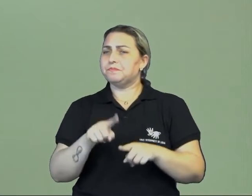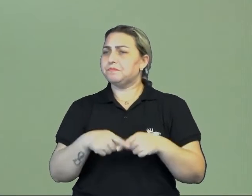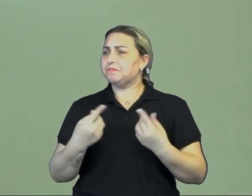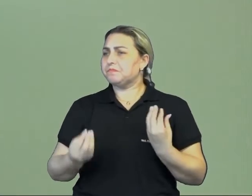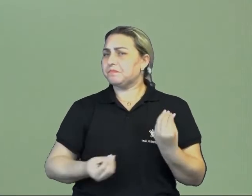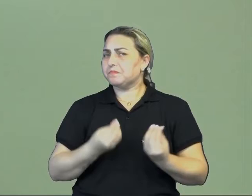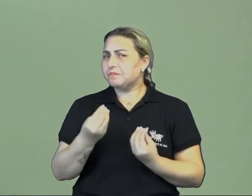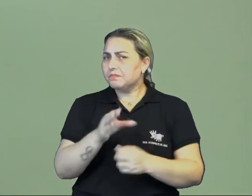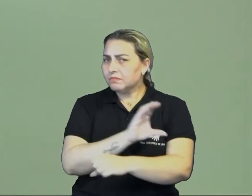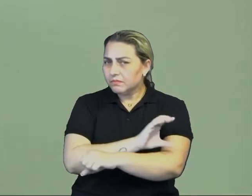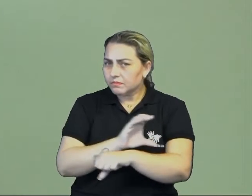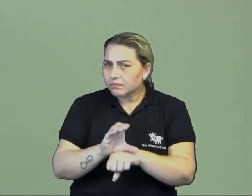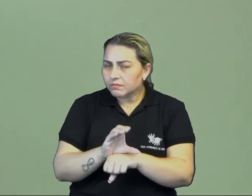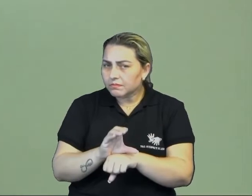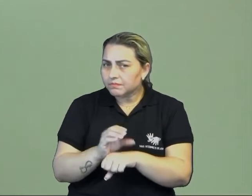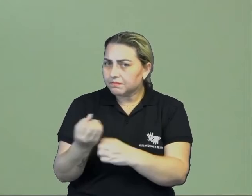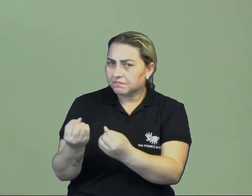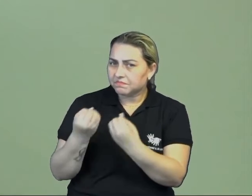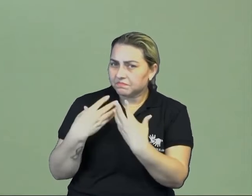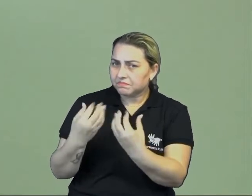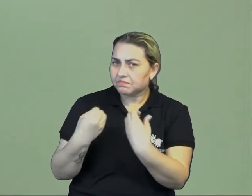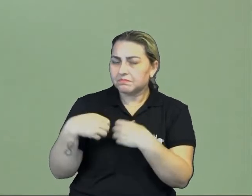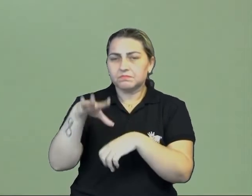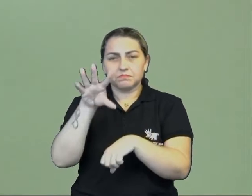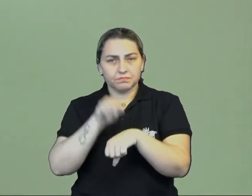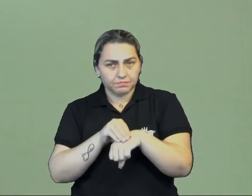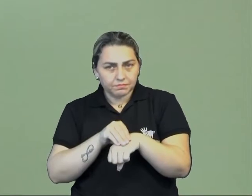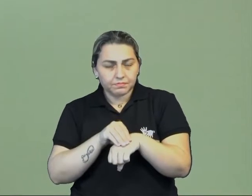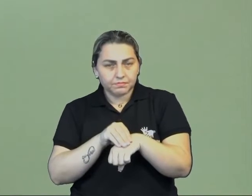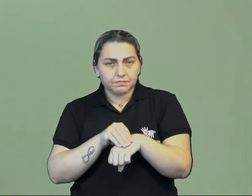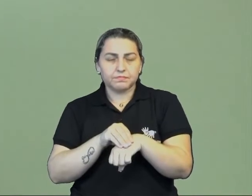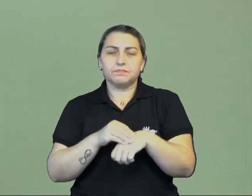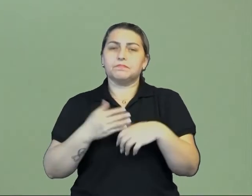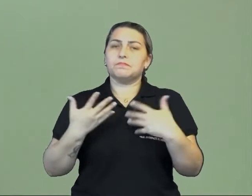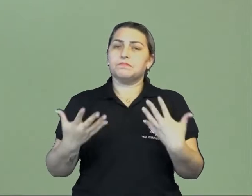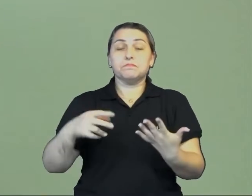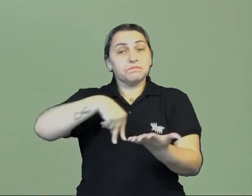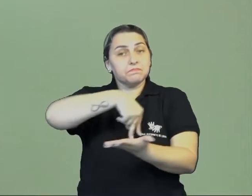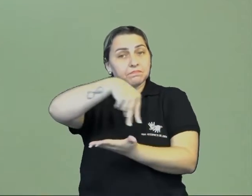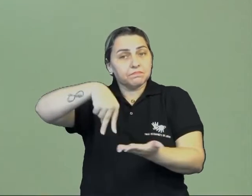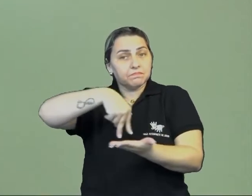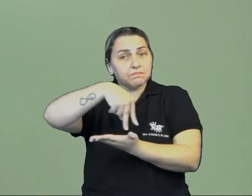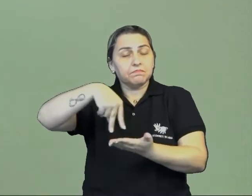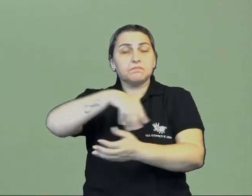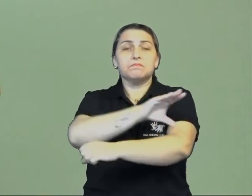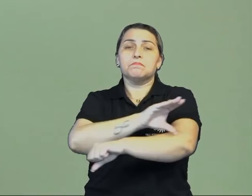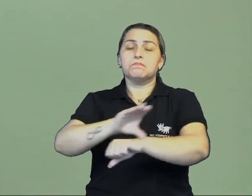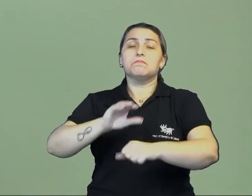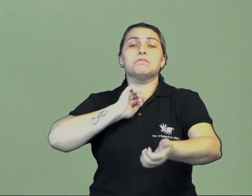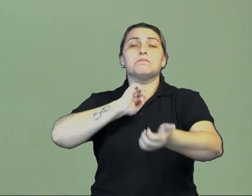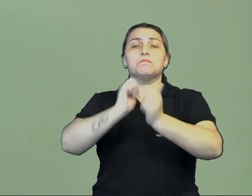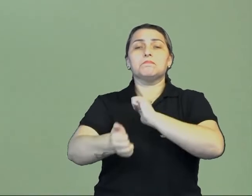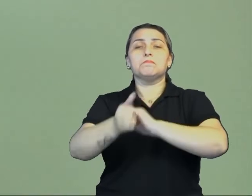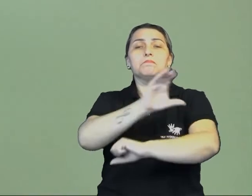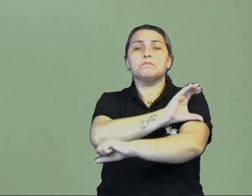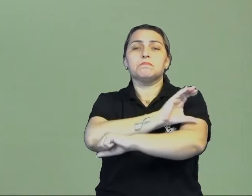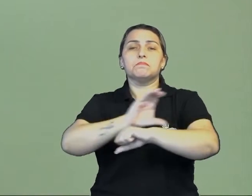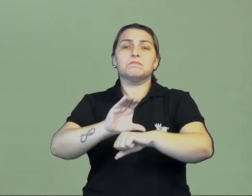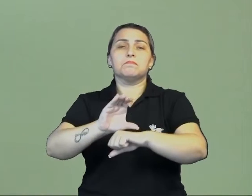a cultura vai ensinar um conhecimento sobre o... Gente, dançar é cultura, um esporte é